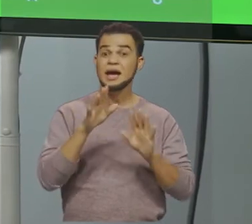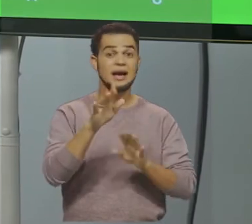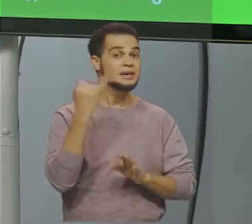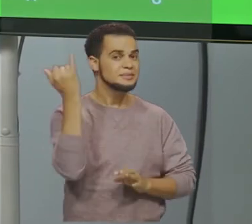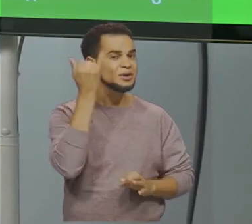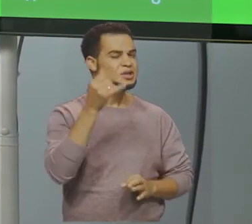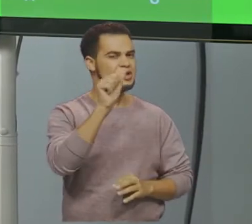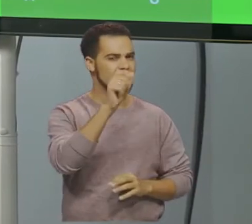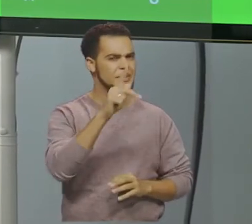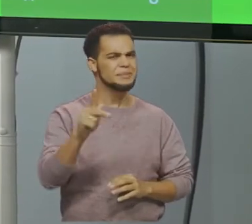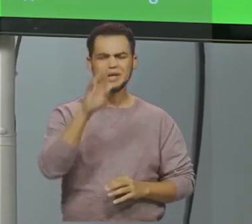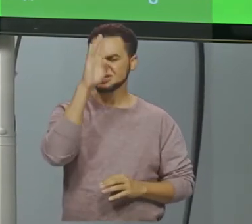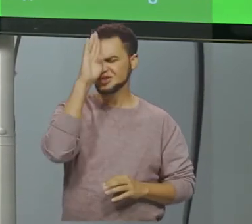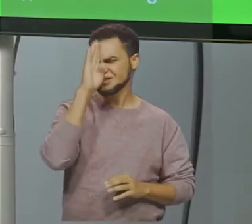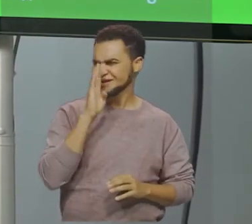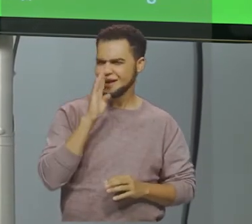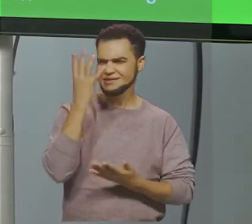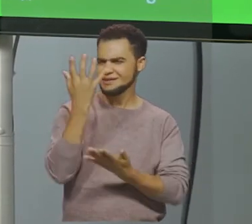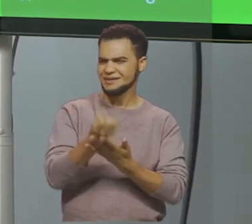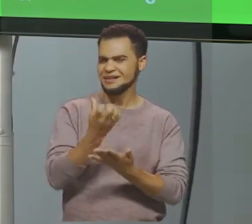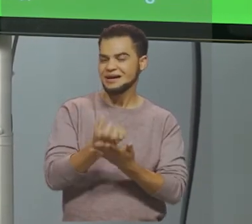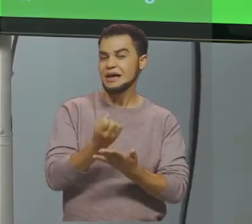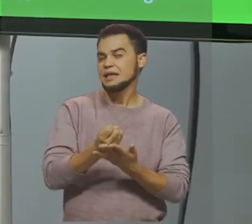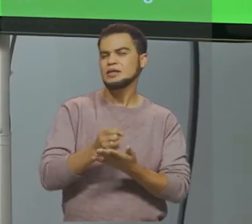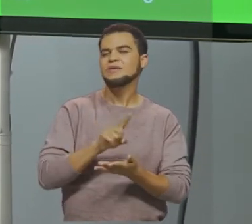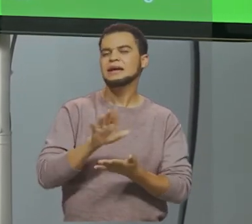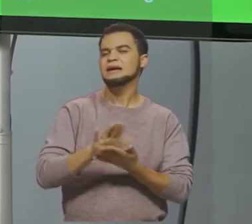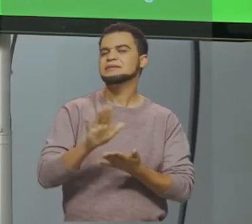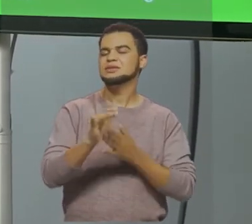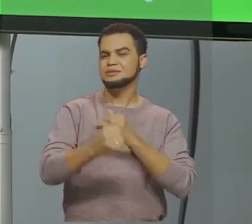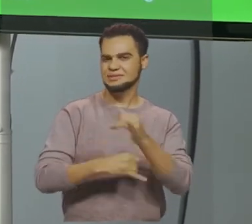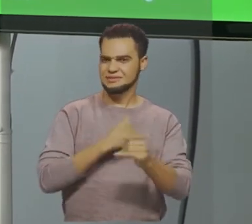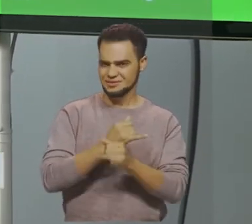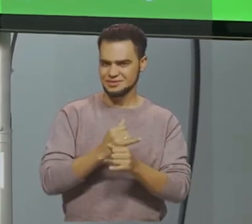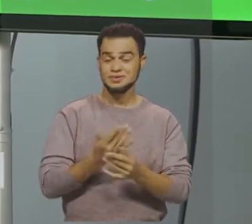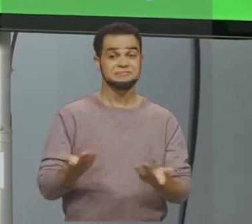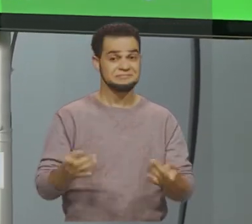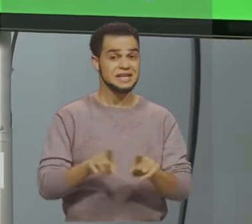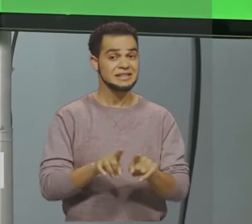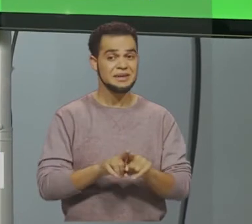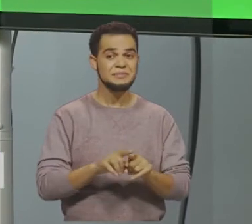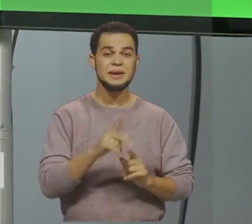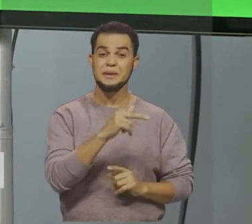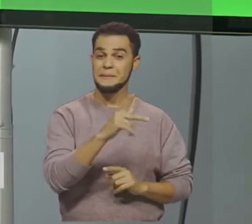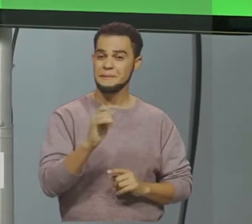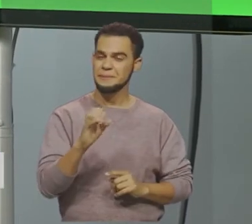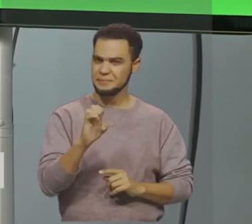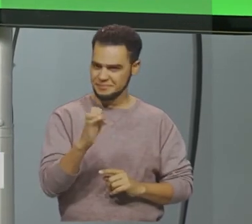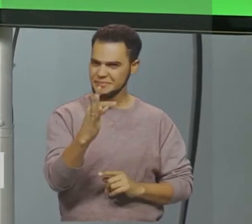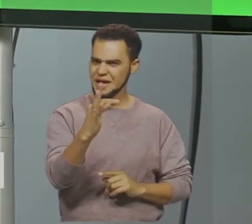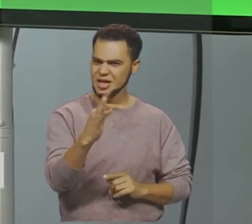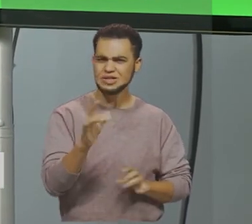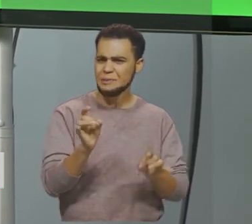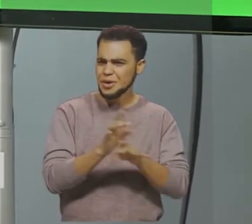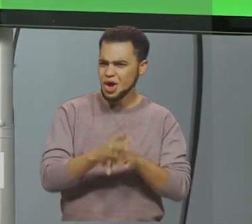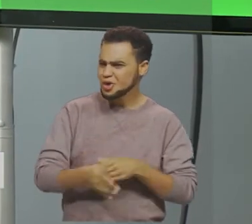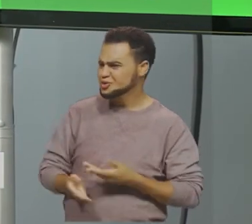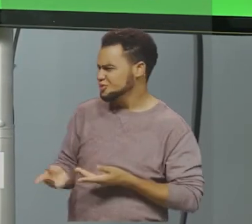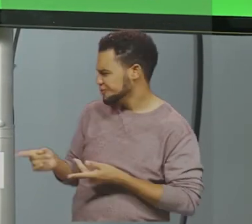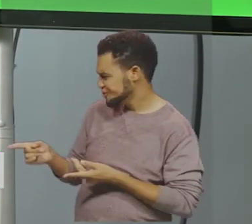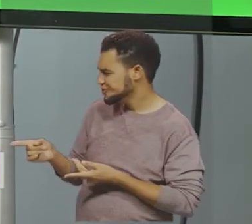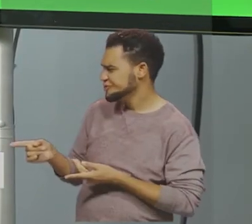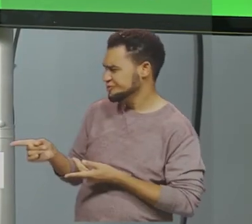aplicativo é gratuito e não consome os dados da sua internet. Consulte também o seu PET, o plano de estudo tutorado, que